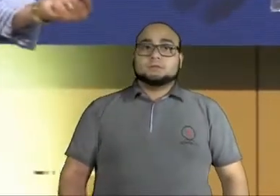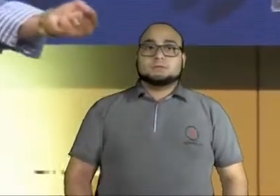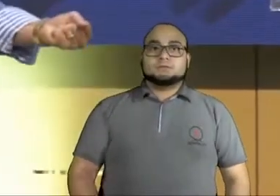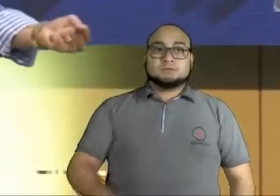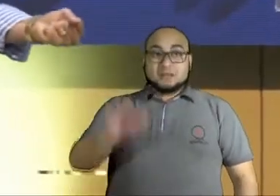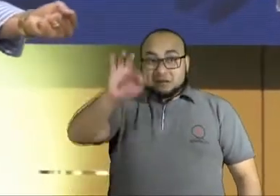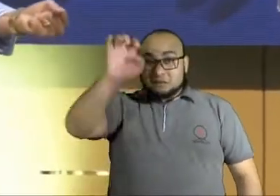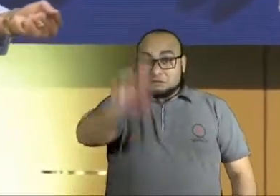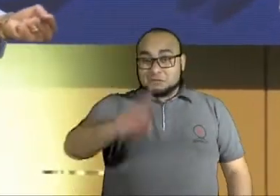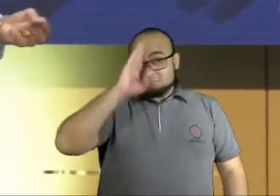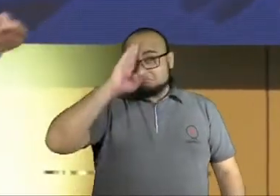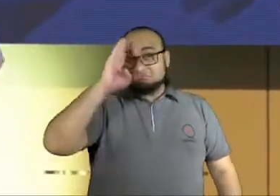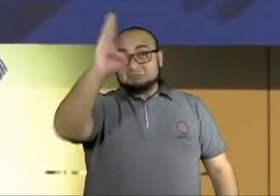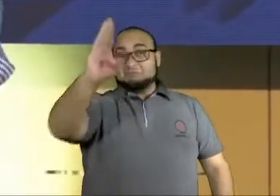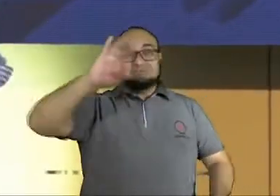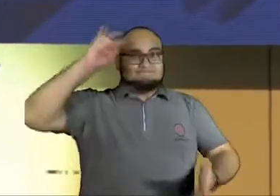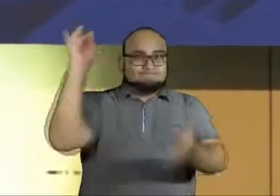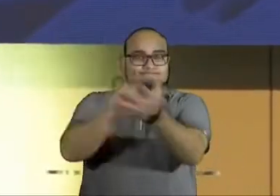genuína.